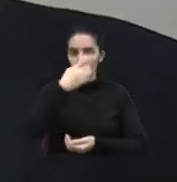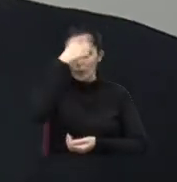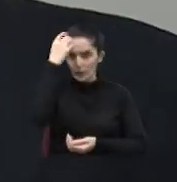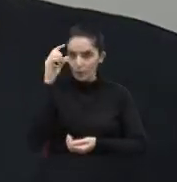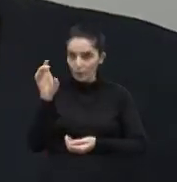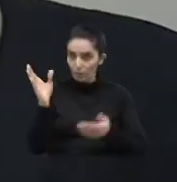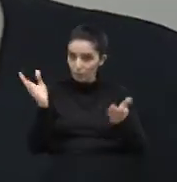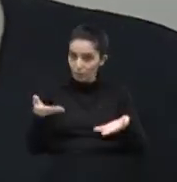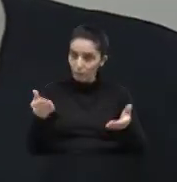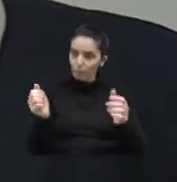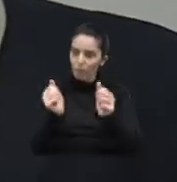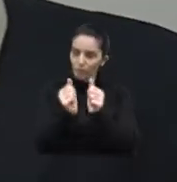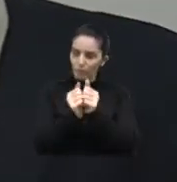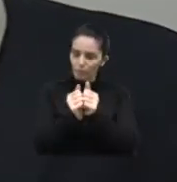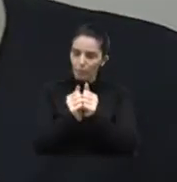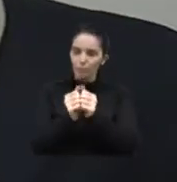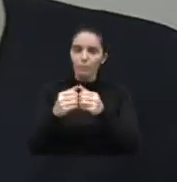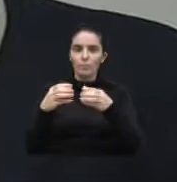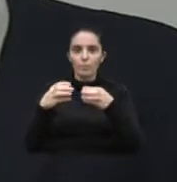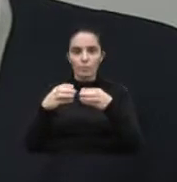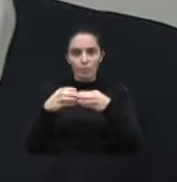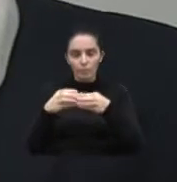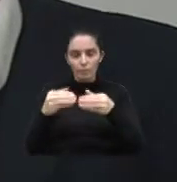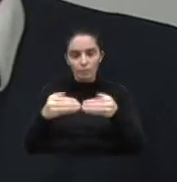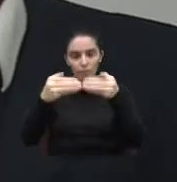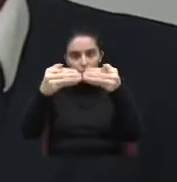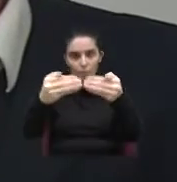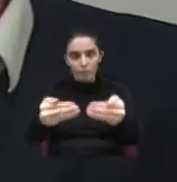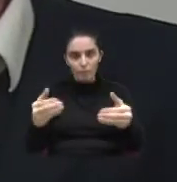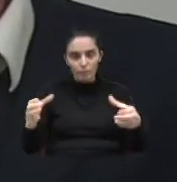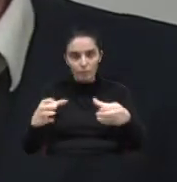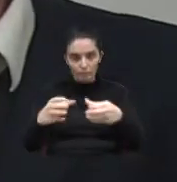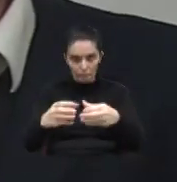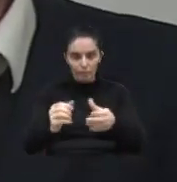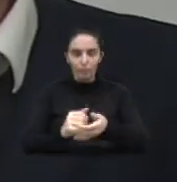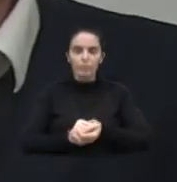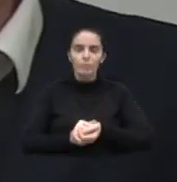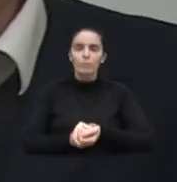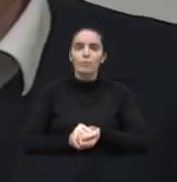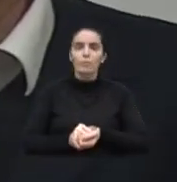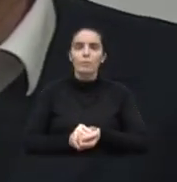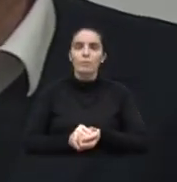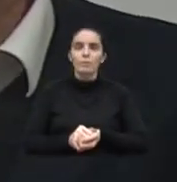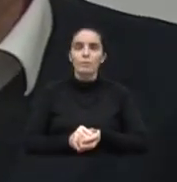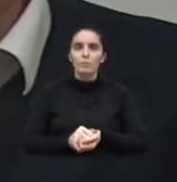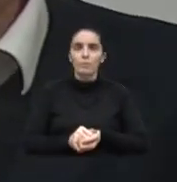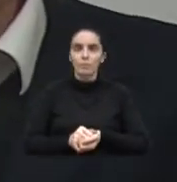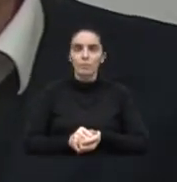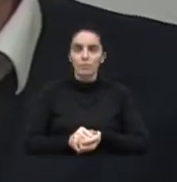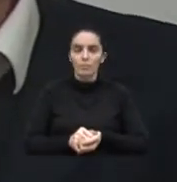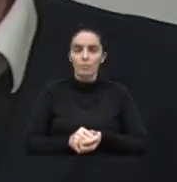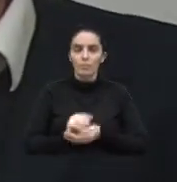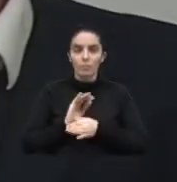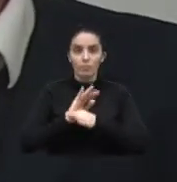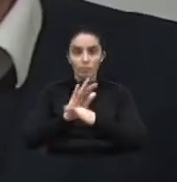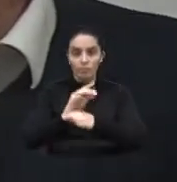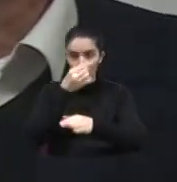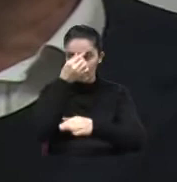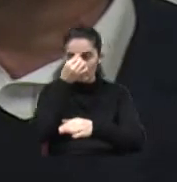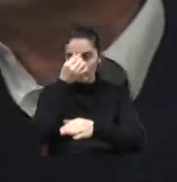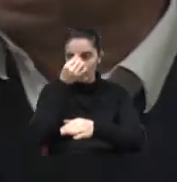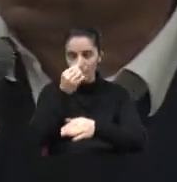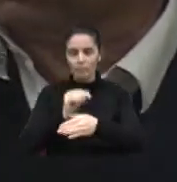parte, para poder contribuir com a frente parlamentar do nosso vereador Jorge de Freitas, que inclusive eu gostaria